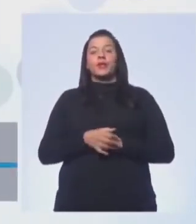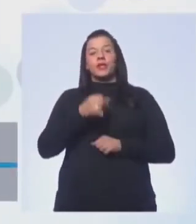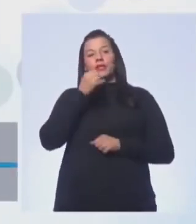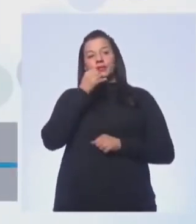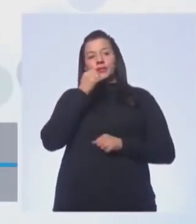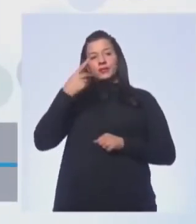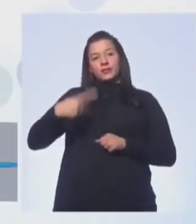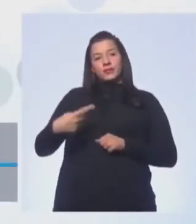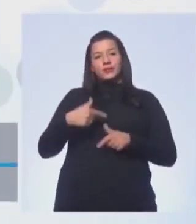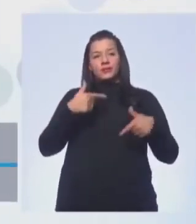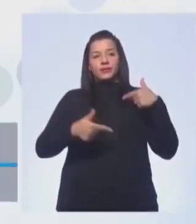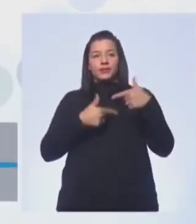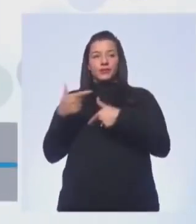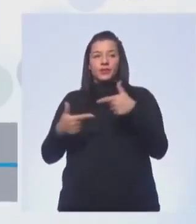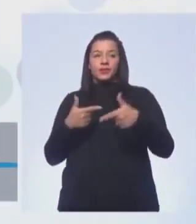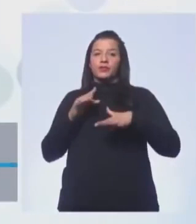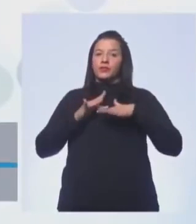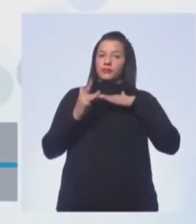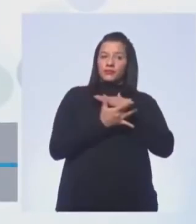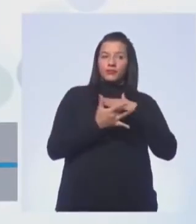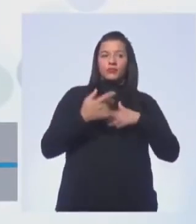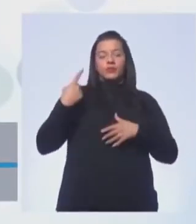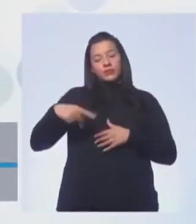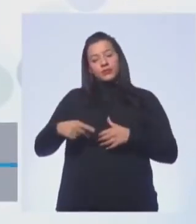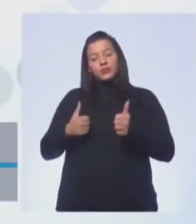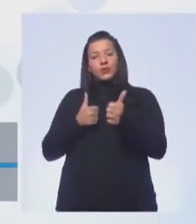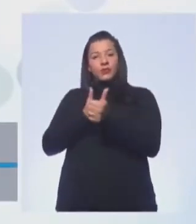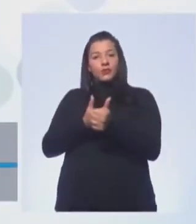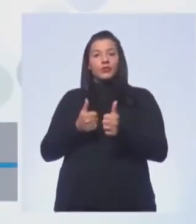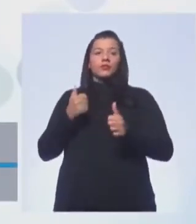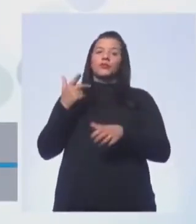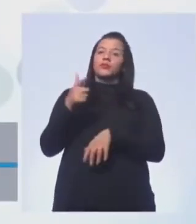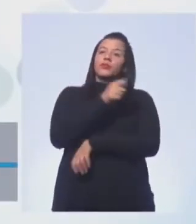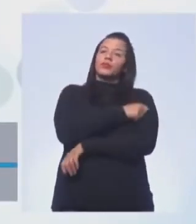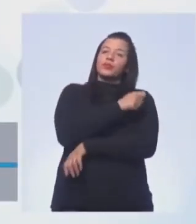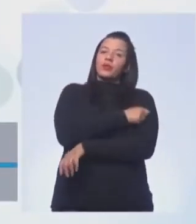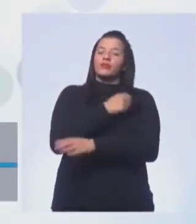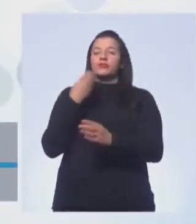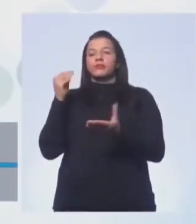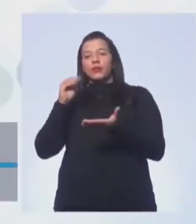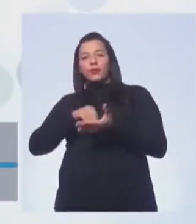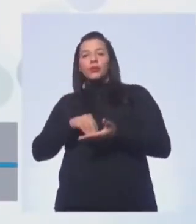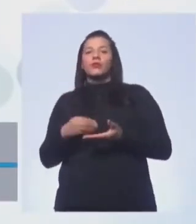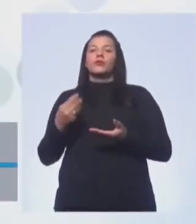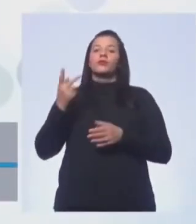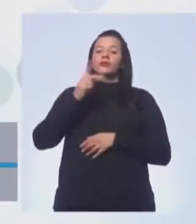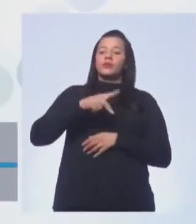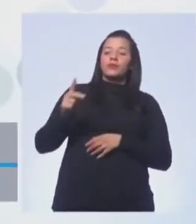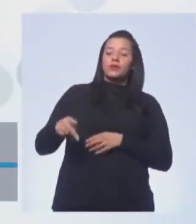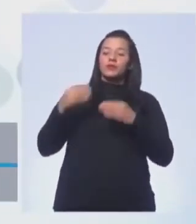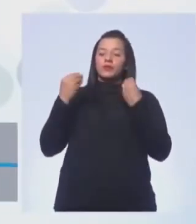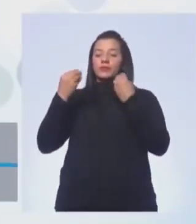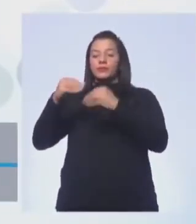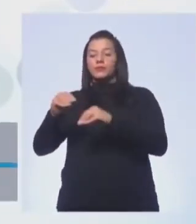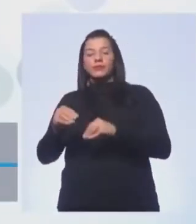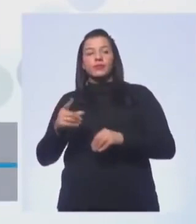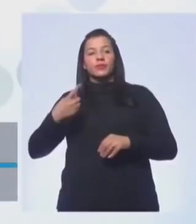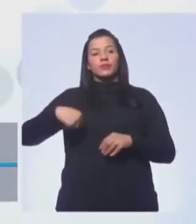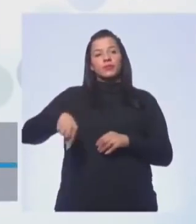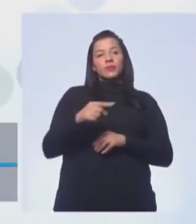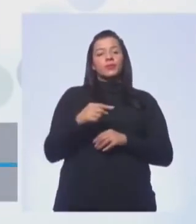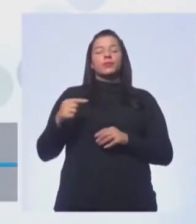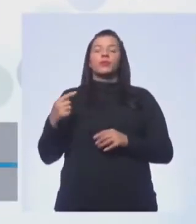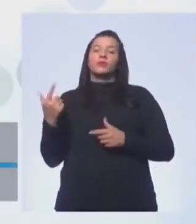trabalha aqui, então eu tenho a rede social que eu acompanho o que os alunos colocam, o que os professores postam, o que os meus pares estão fazendo.